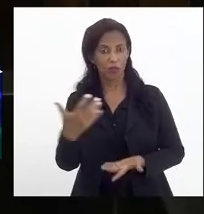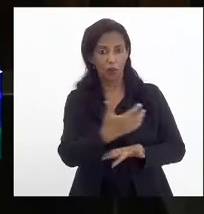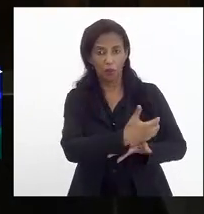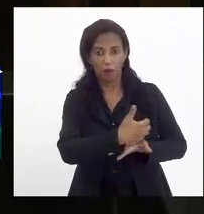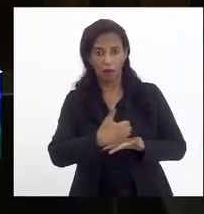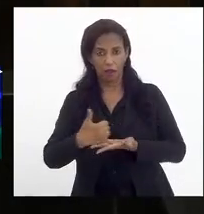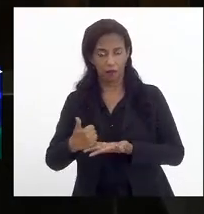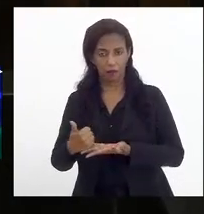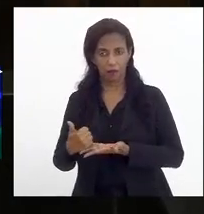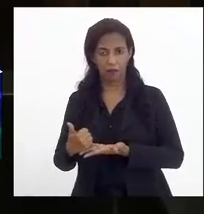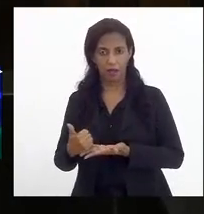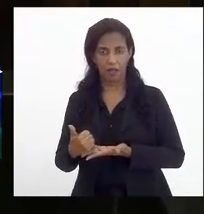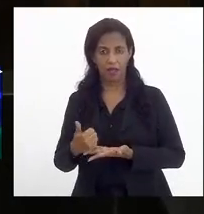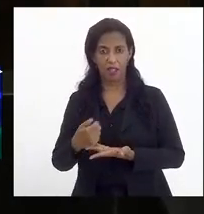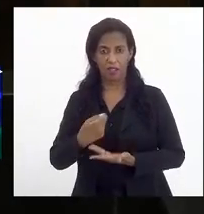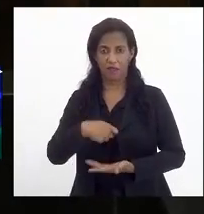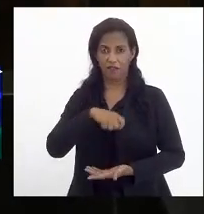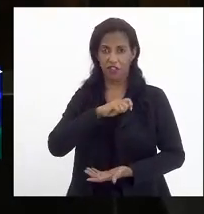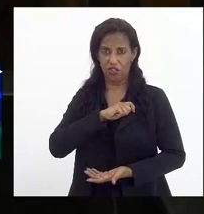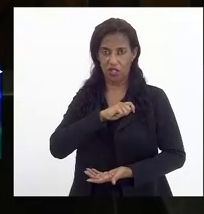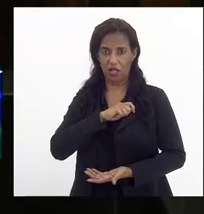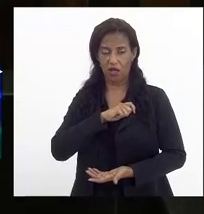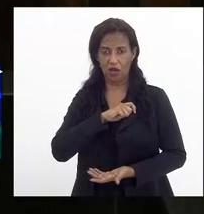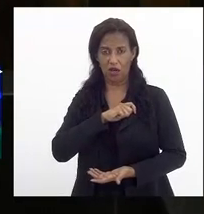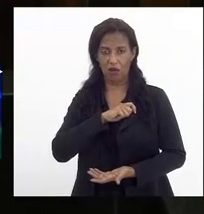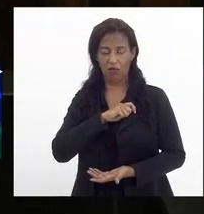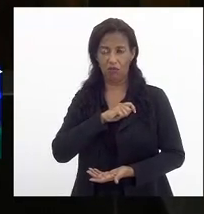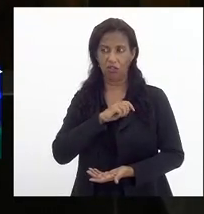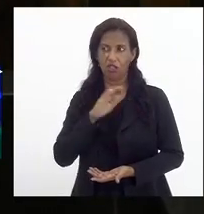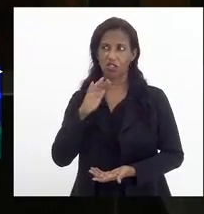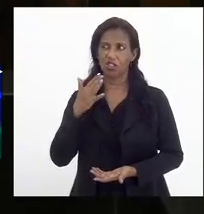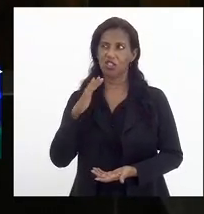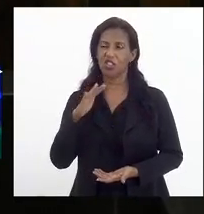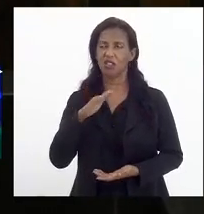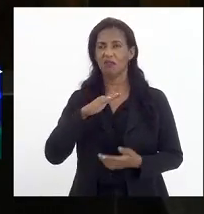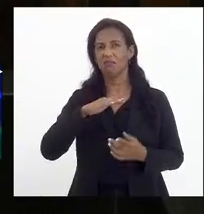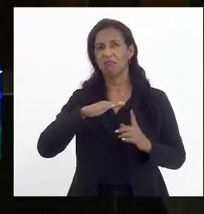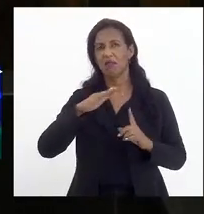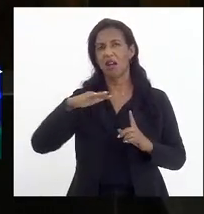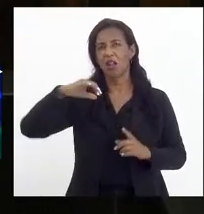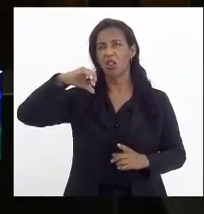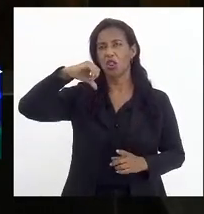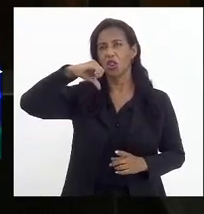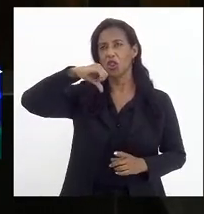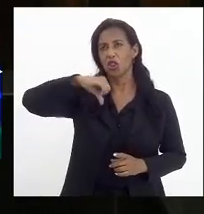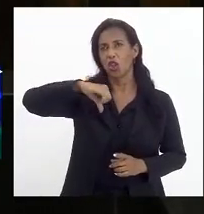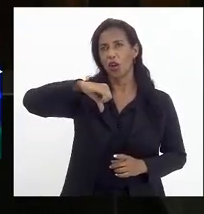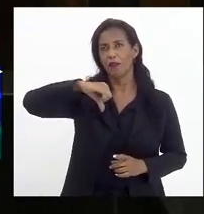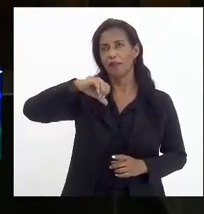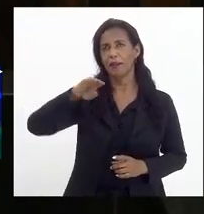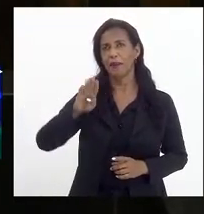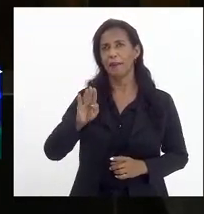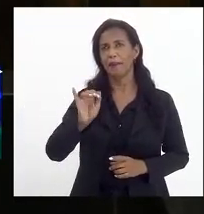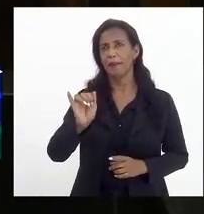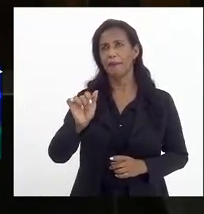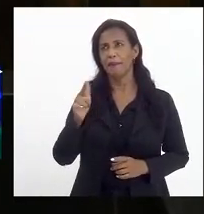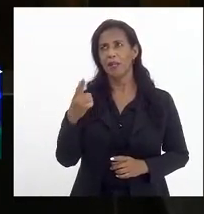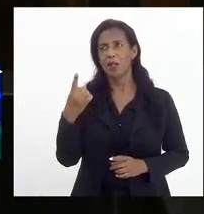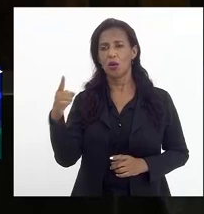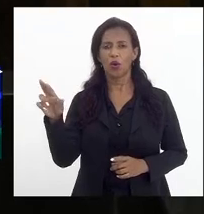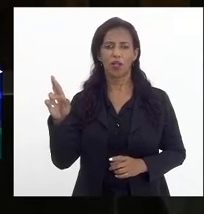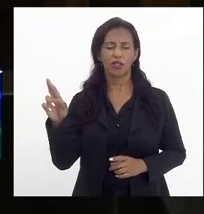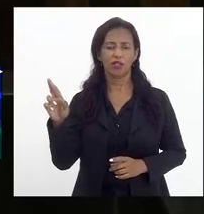em benefícios fiscais atingir a 9 milhões de